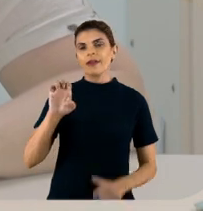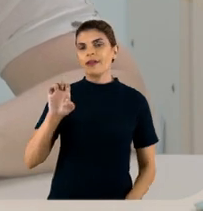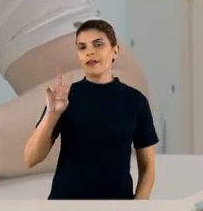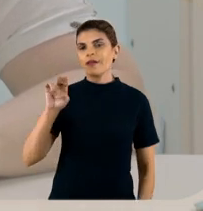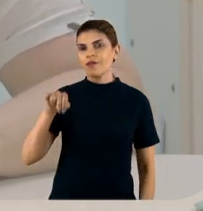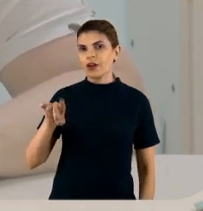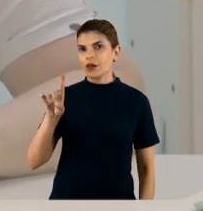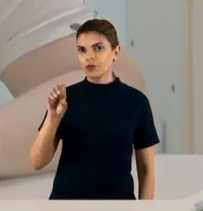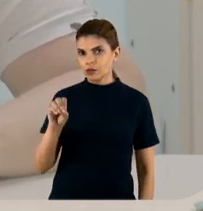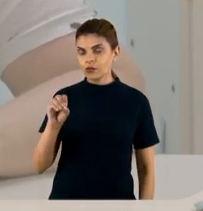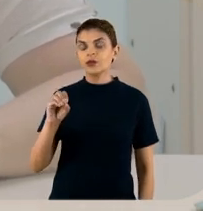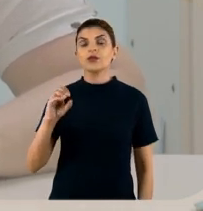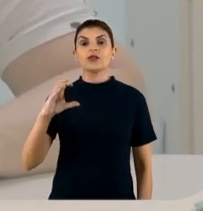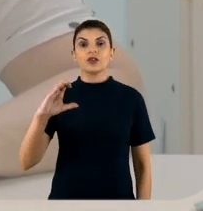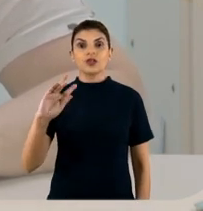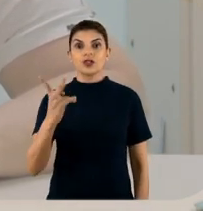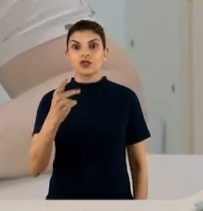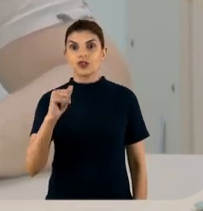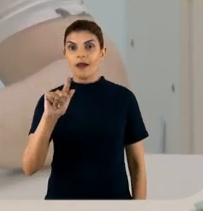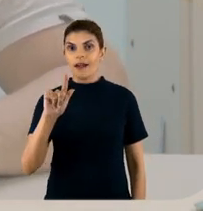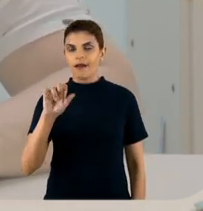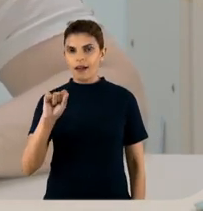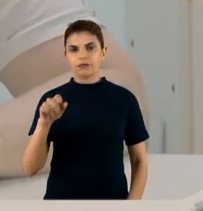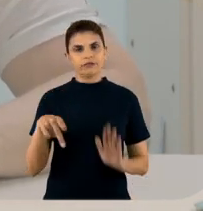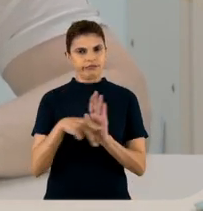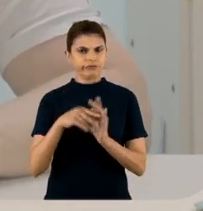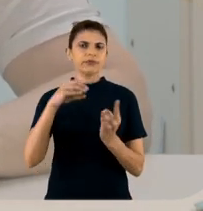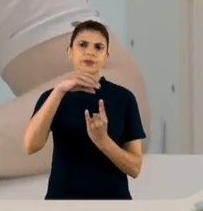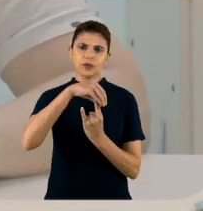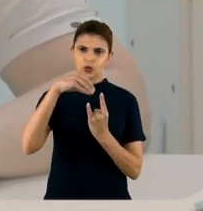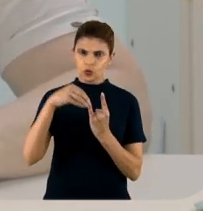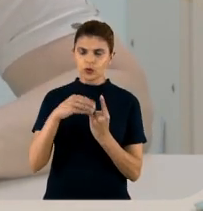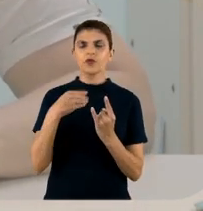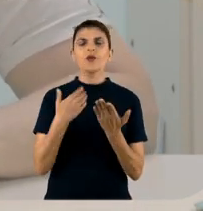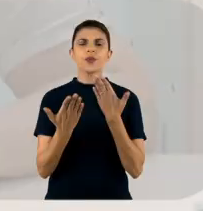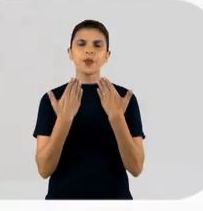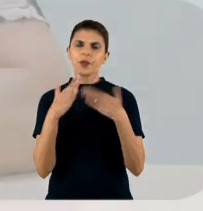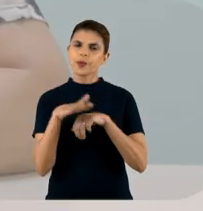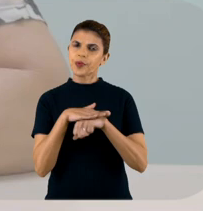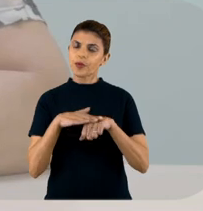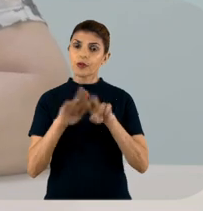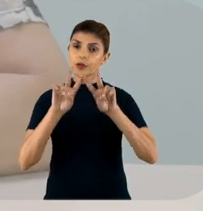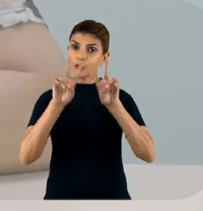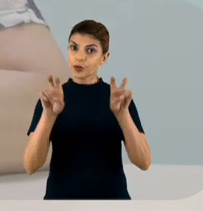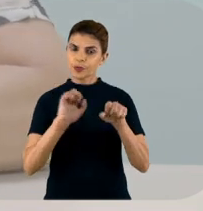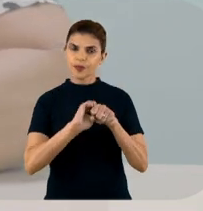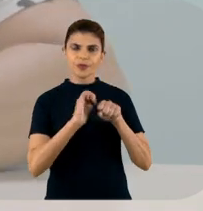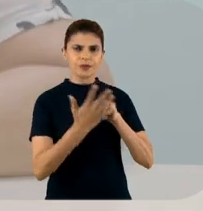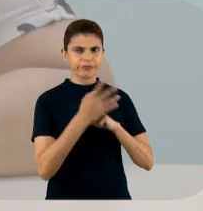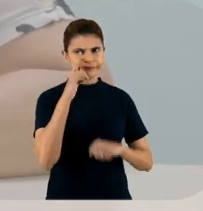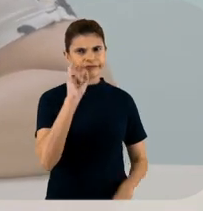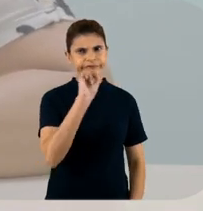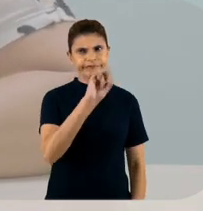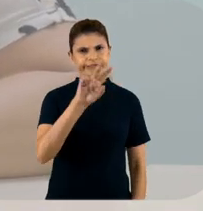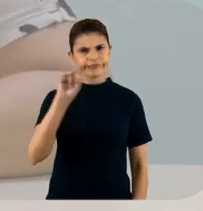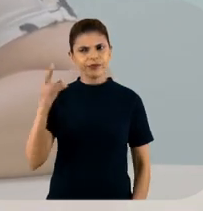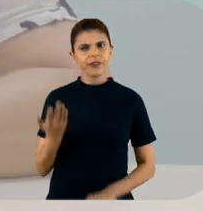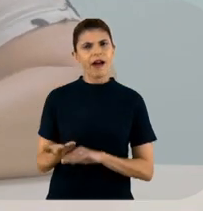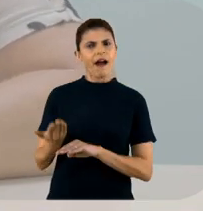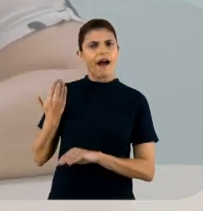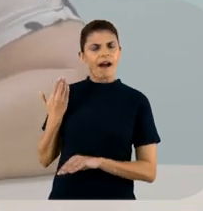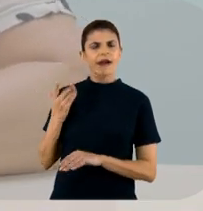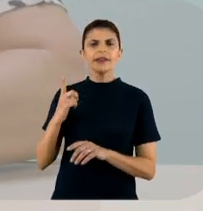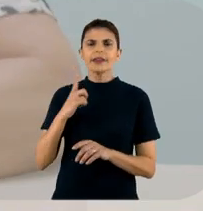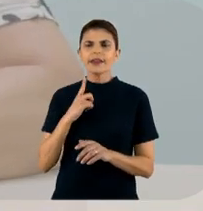Chagas eh e a gente vai conversar aqui sobre o covid-19 e acho que vocês já viram até no módulo anterior que